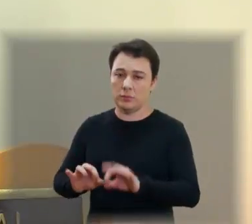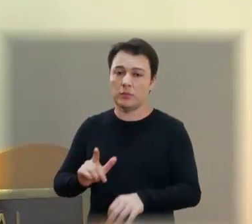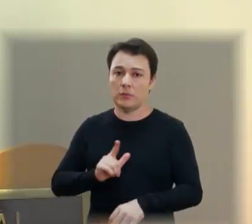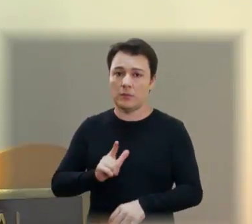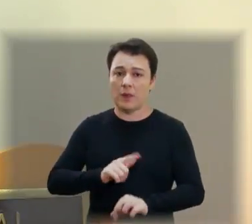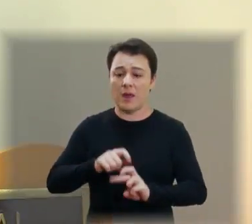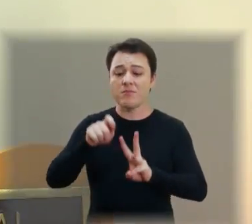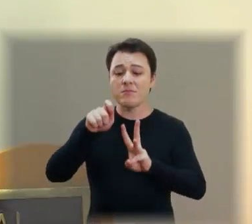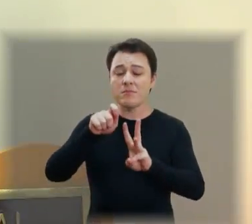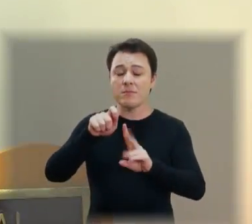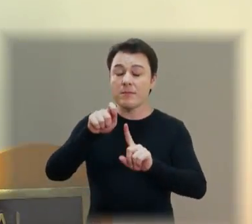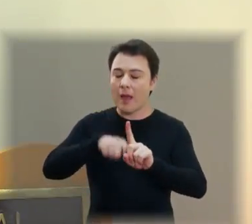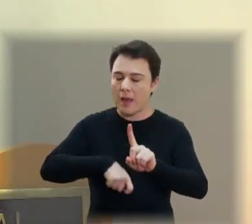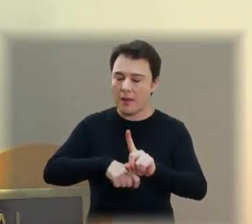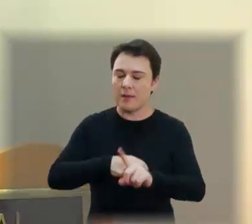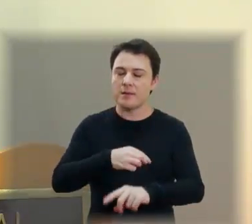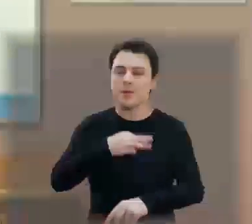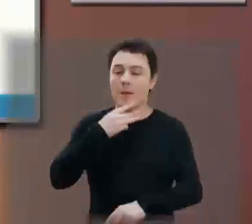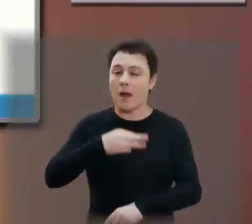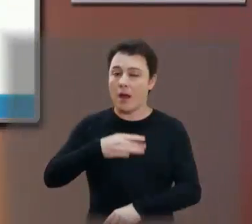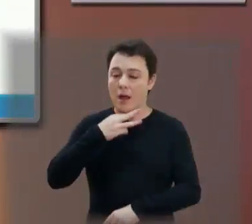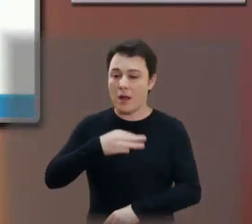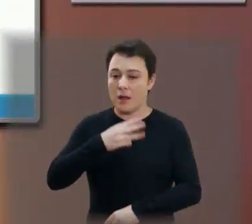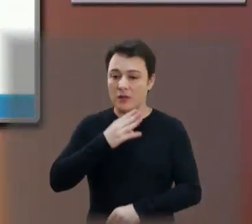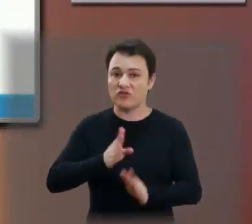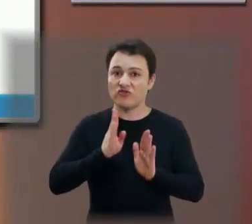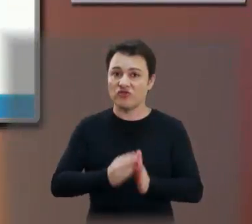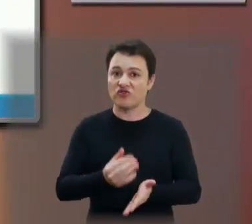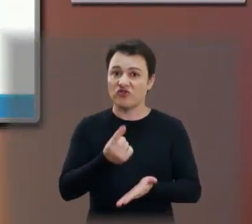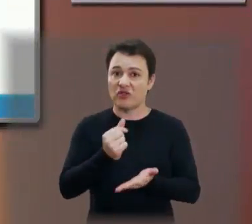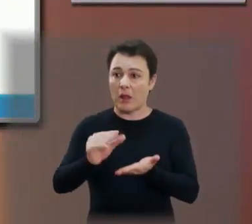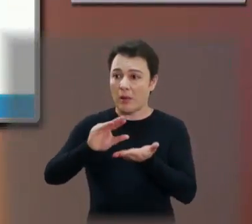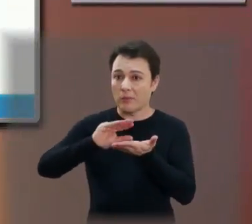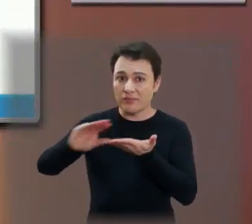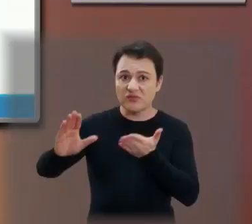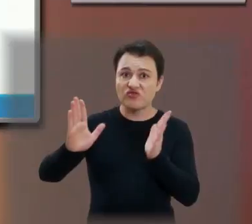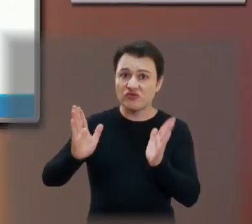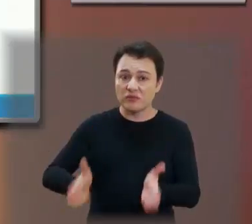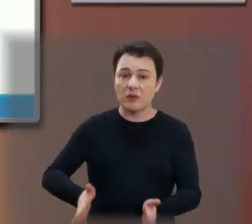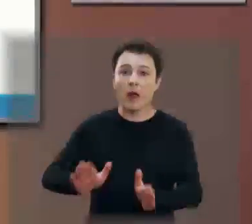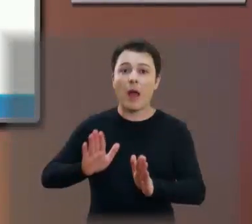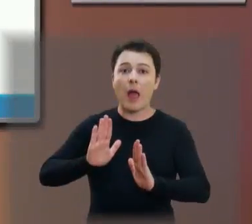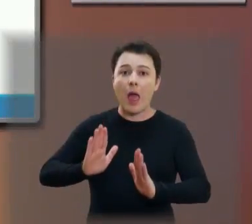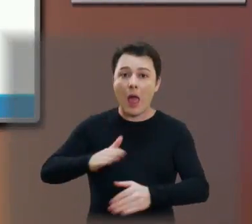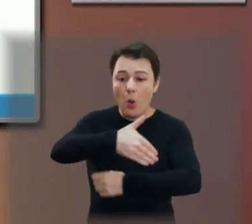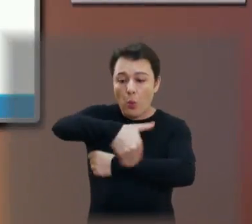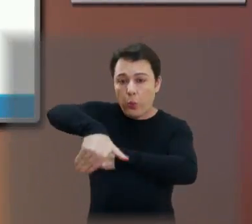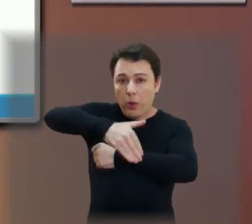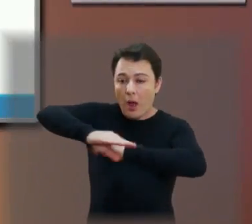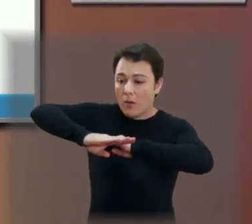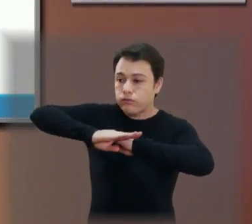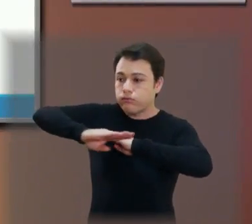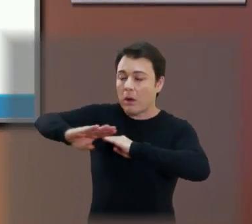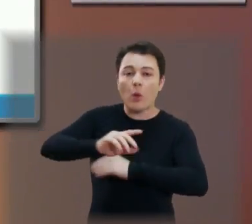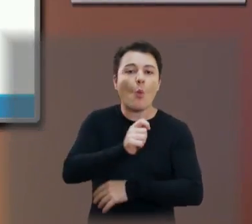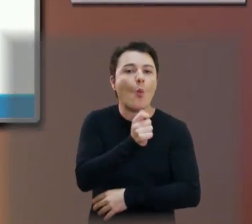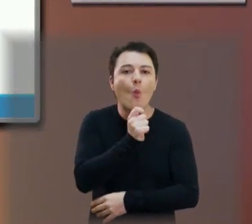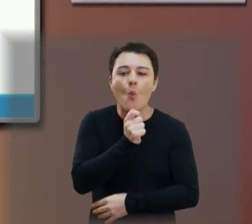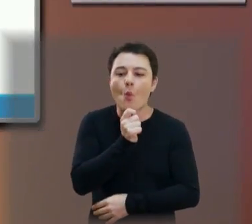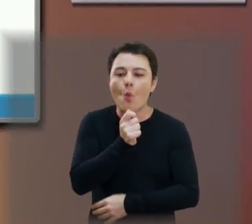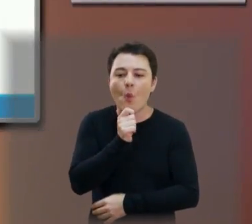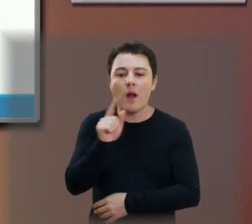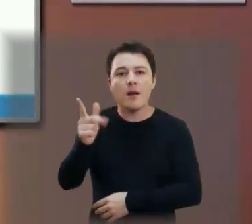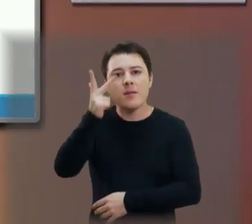Mês 3. Já passou até a verba para recapear e não está recapeado ainda. Aí o pessoal reclama, né?